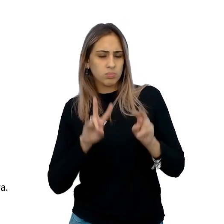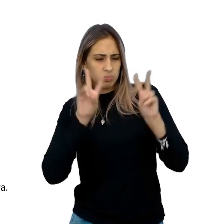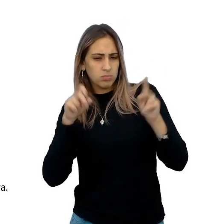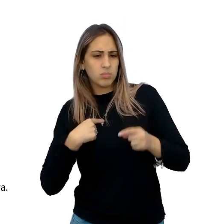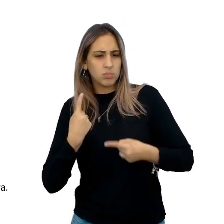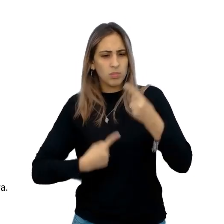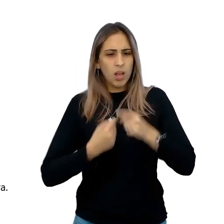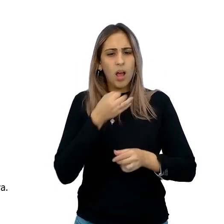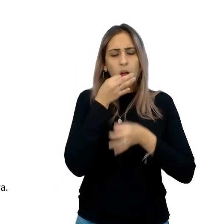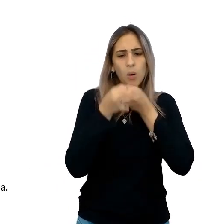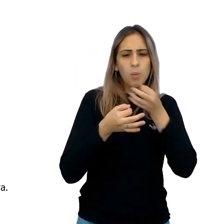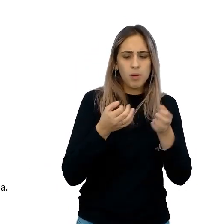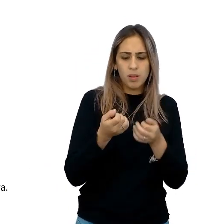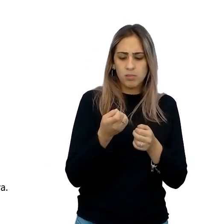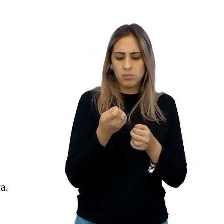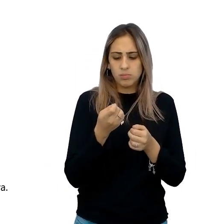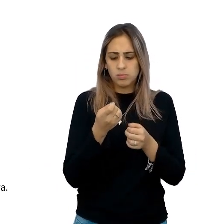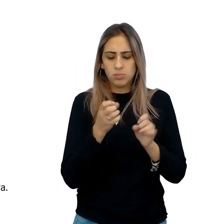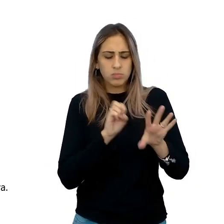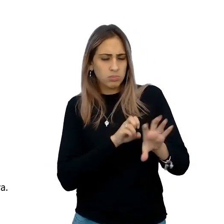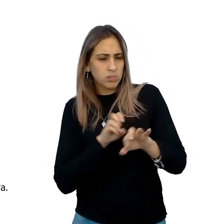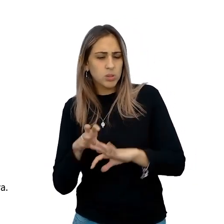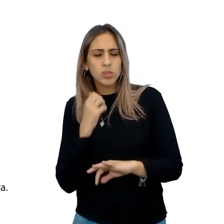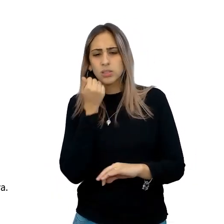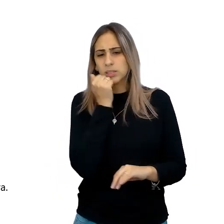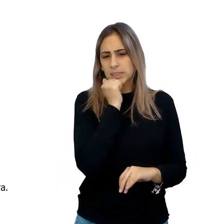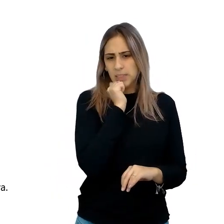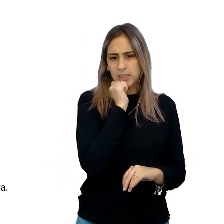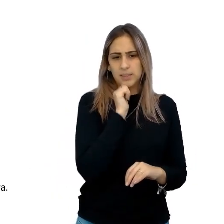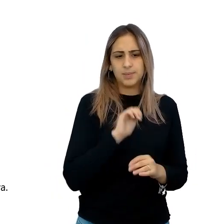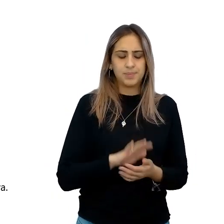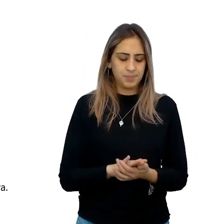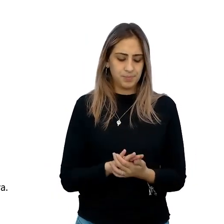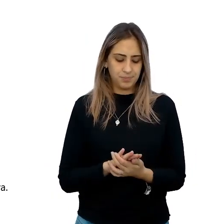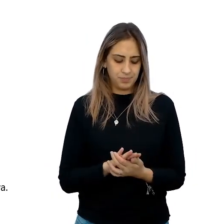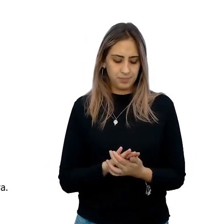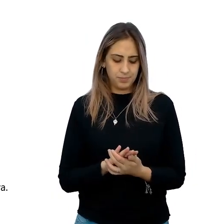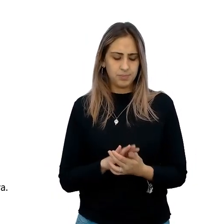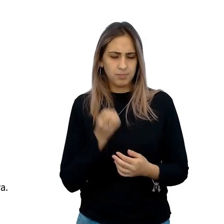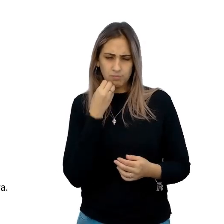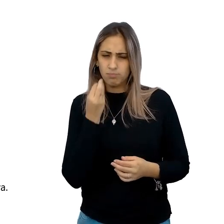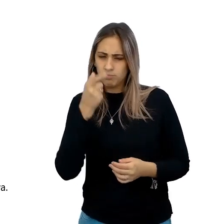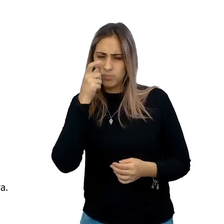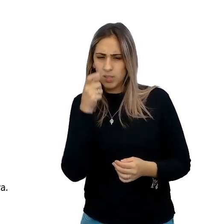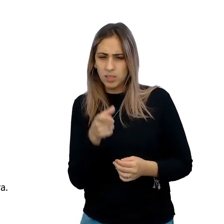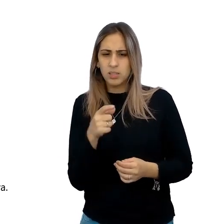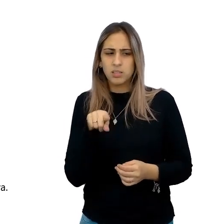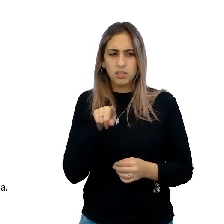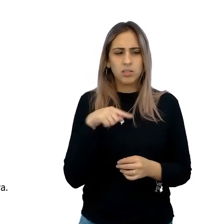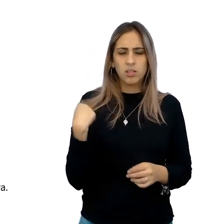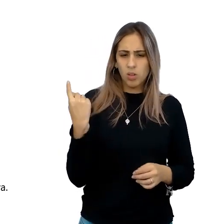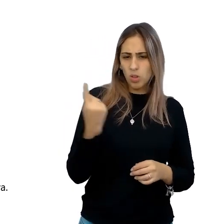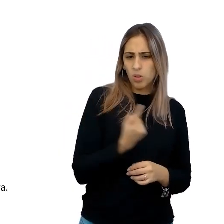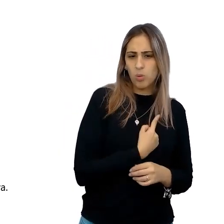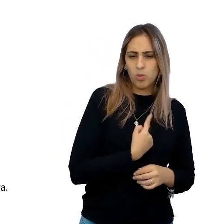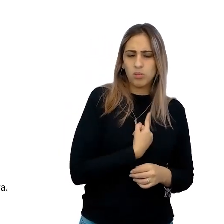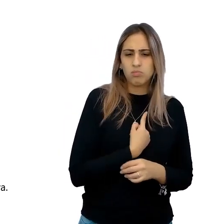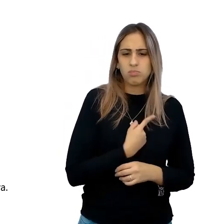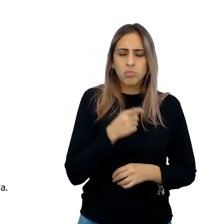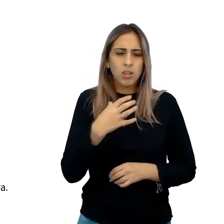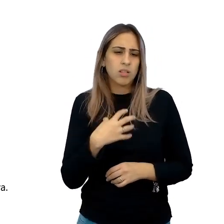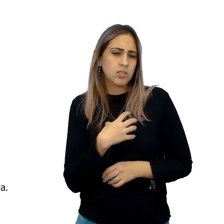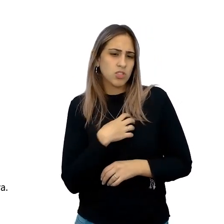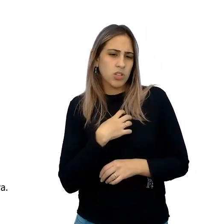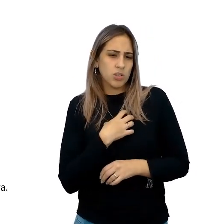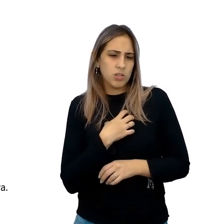a argumentação no ensino de ciências, tá bem? Então vai ser bem interessante também essa nossa